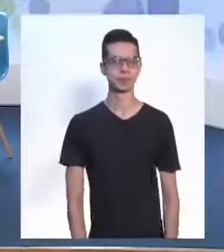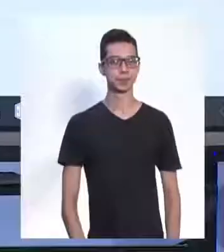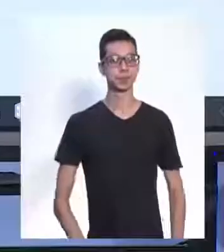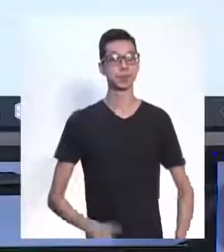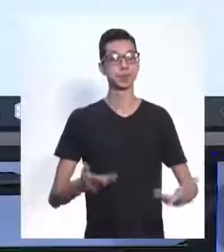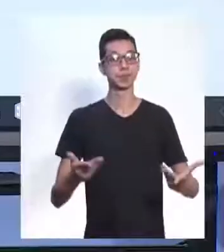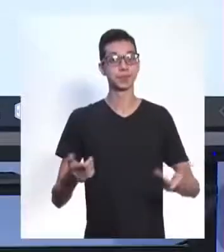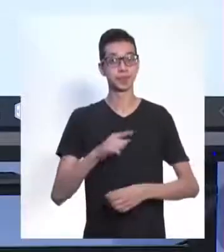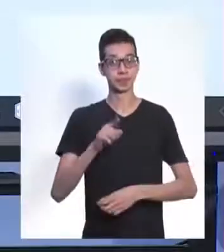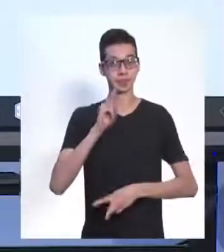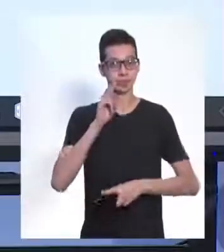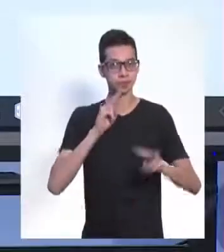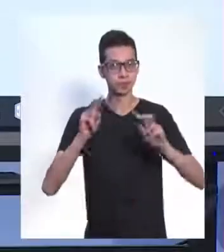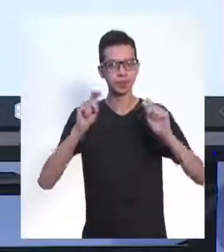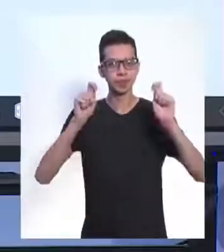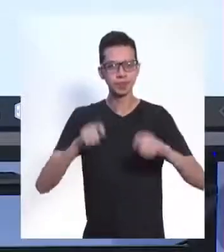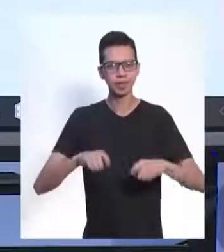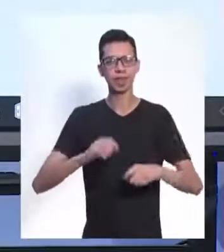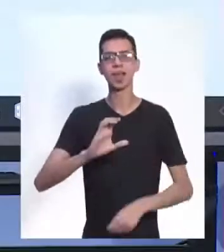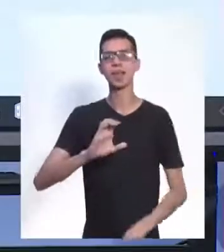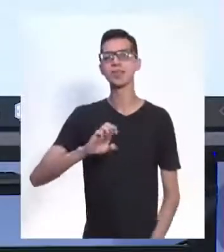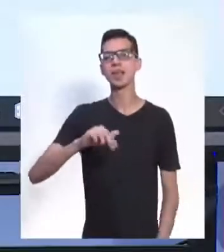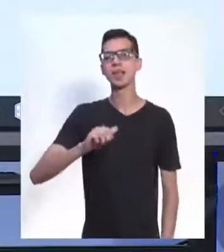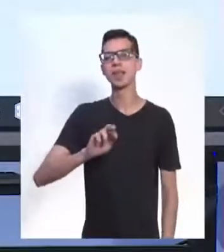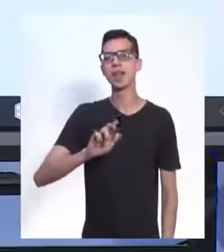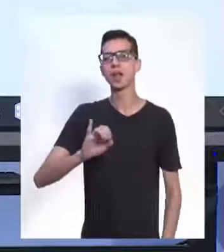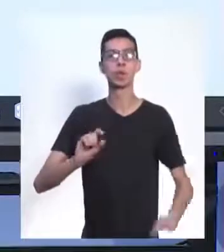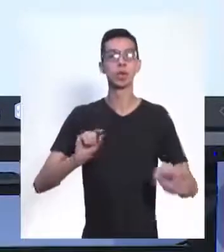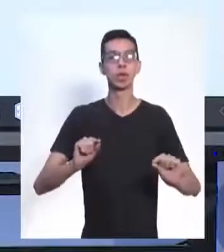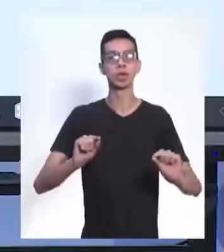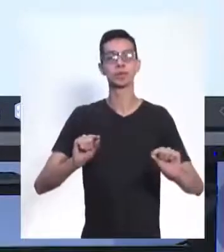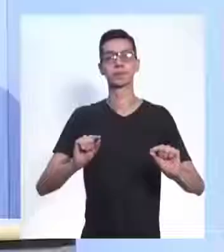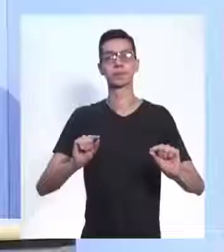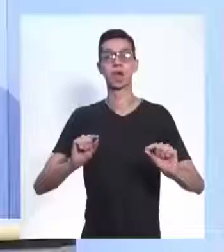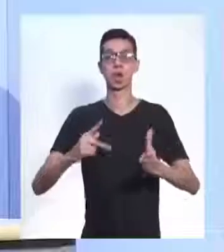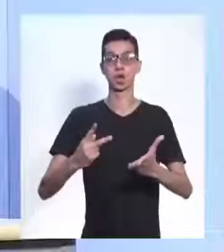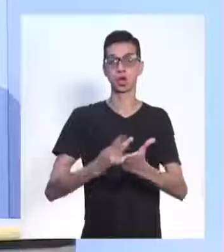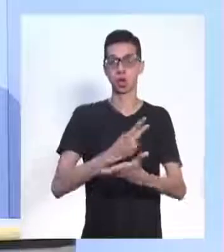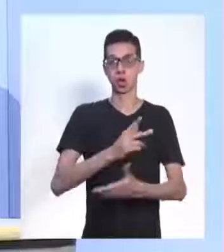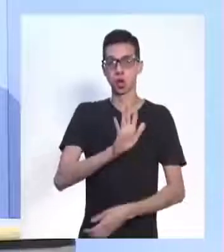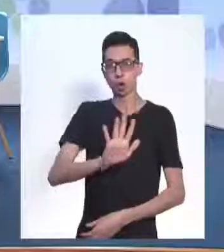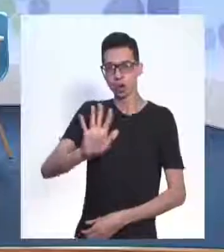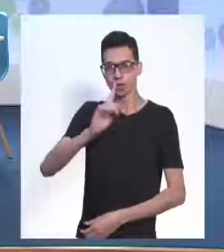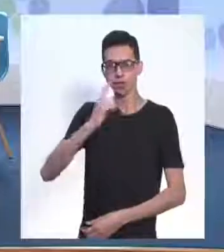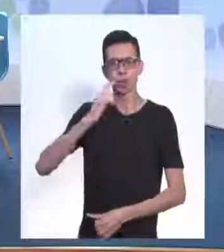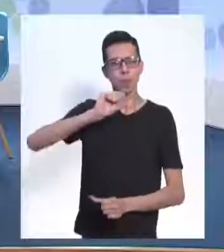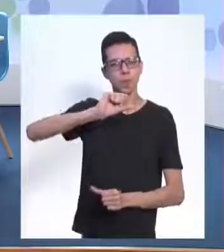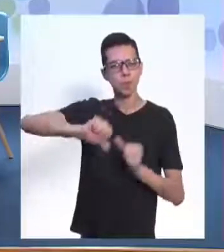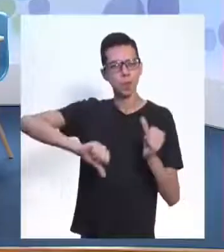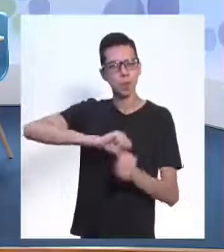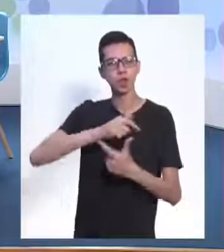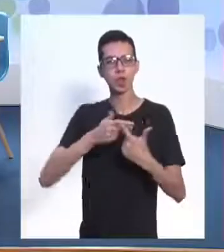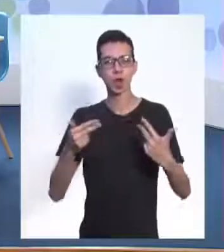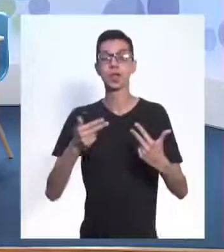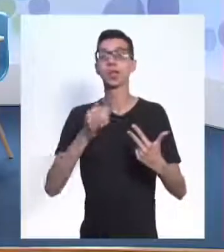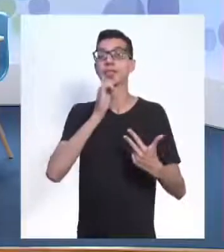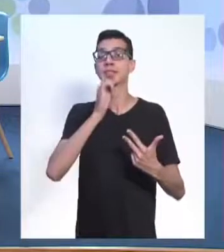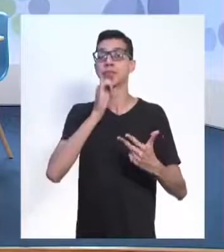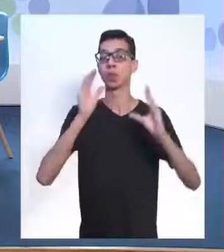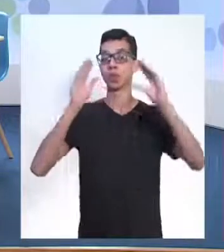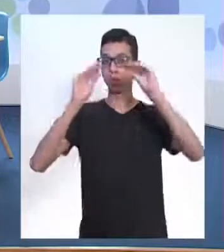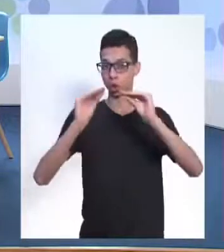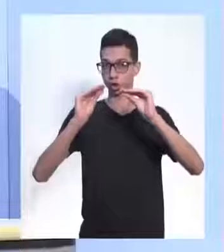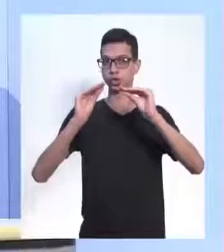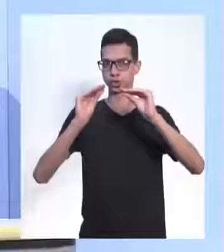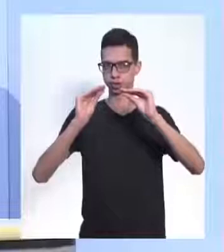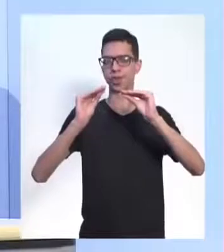turma? E aí, deu para ver cenário e figurinos? Conseguiu perceber, professora, cenário e figurino, a mudança do cenário da noite para a floresta? Sim.